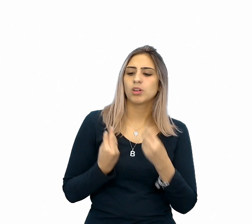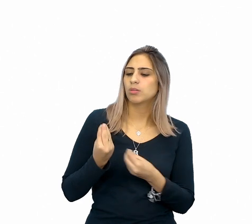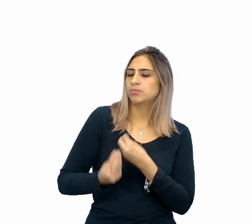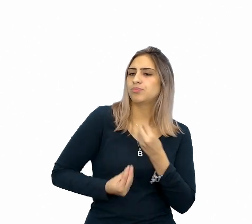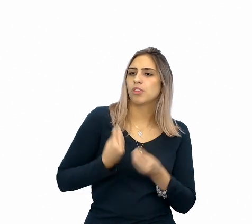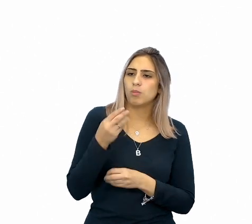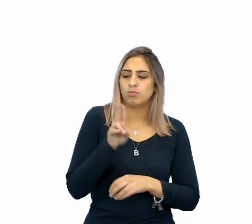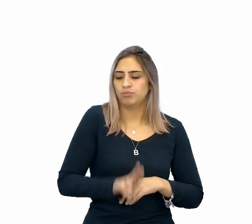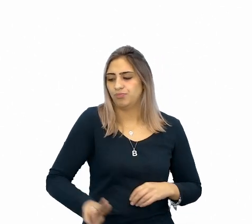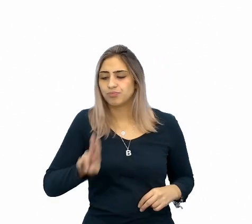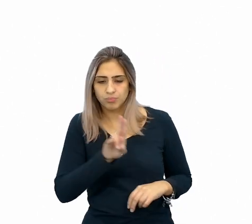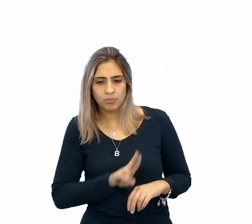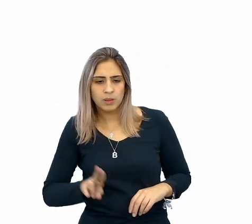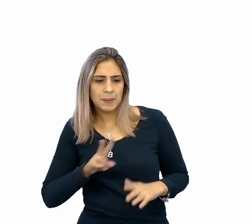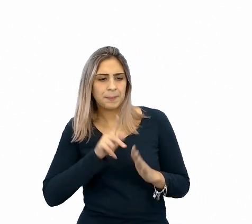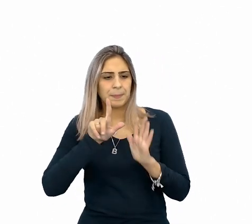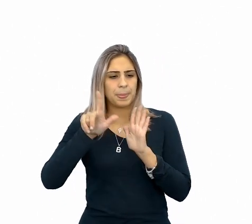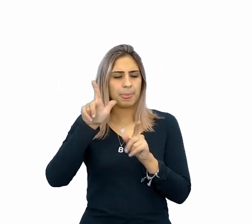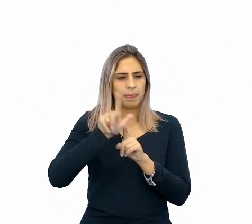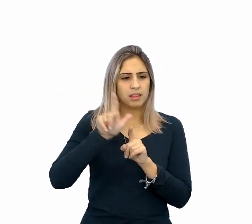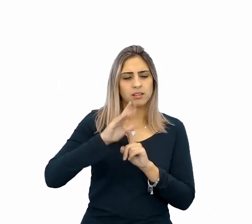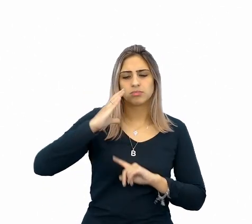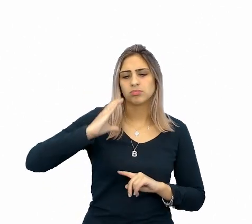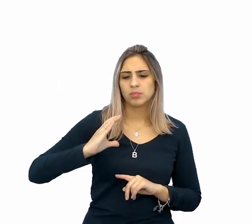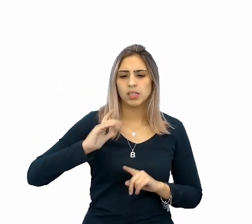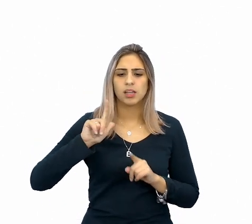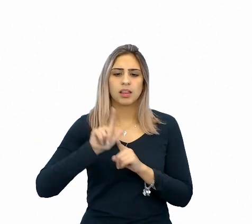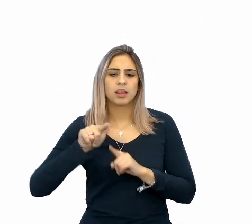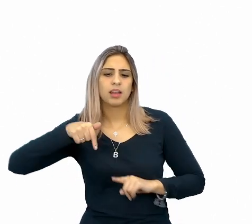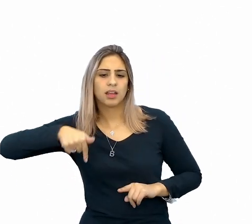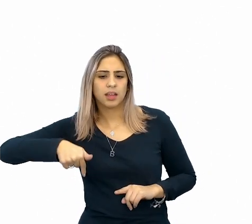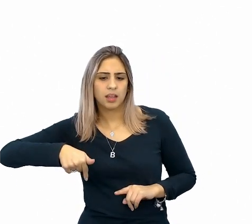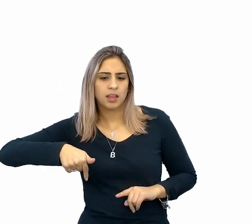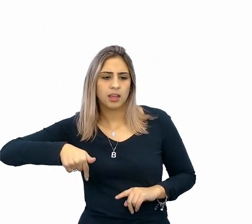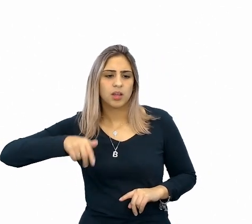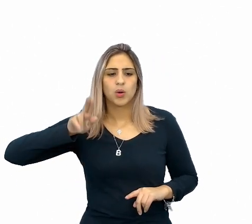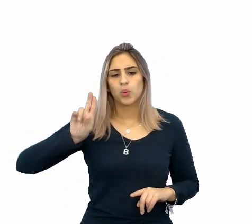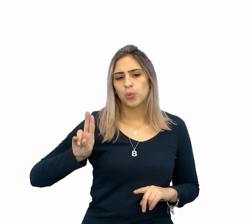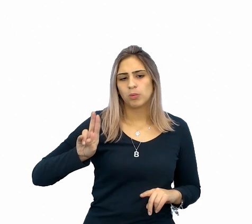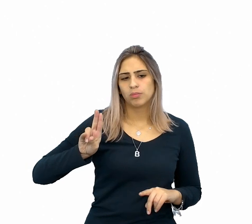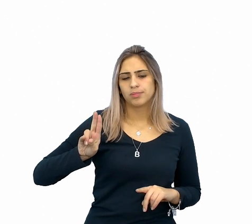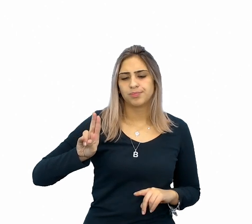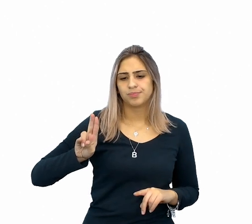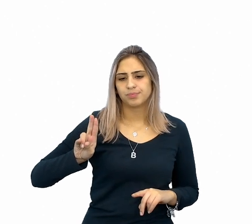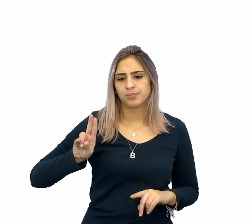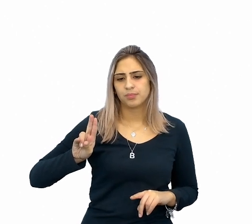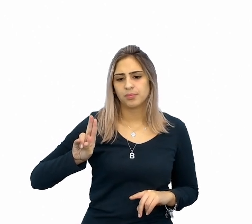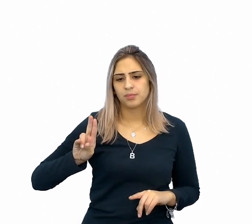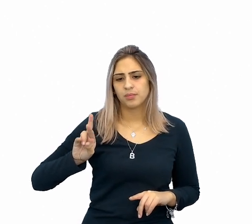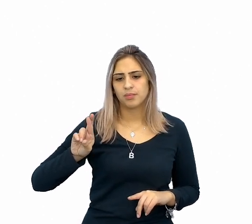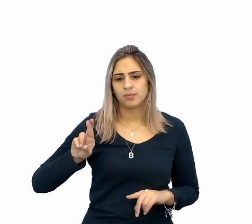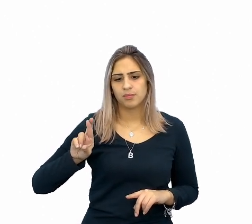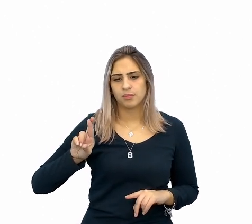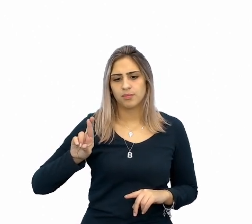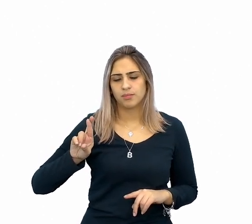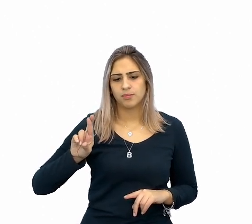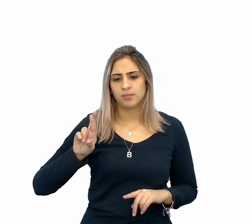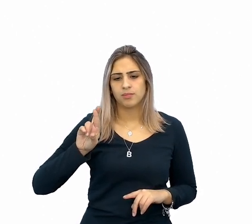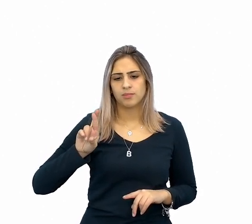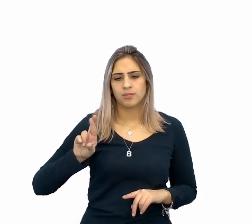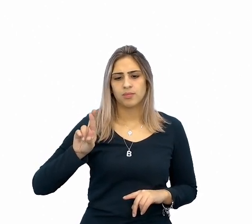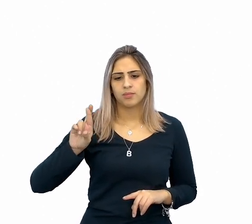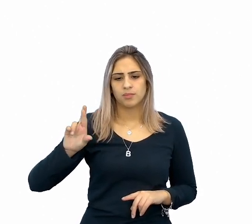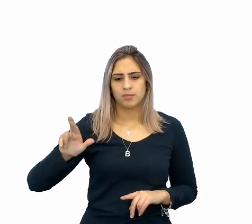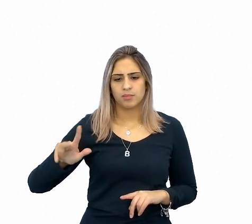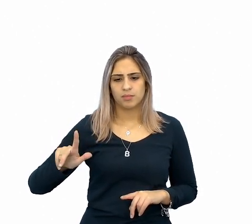a utilização da letra C ou da letra Q e U, né, juntamente com U, ou R e